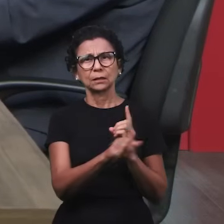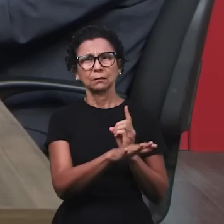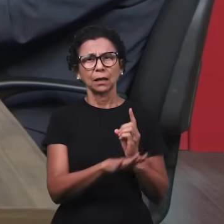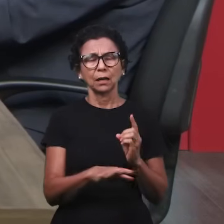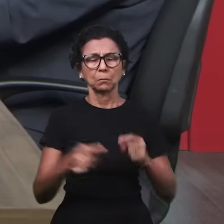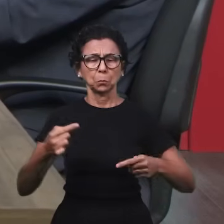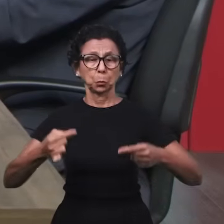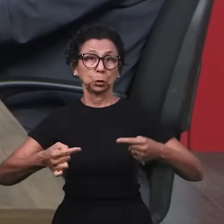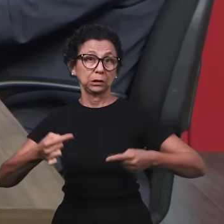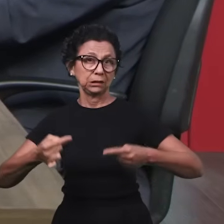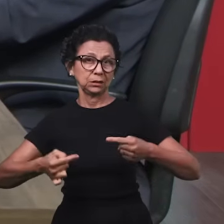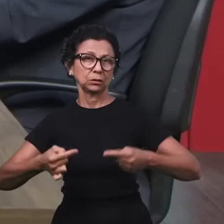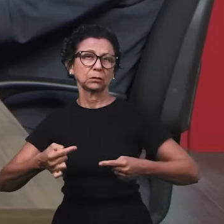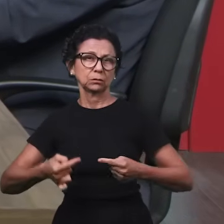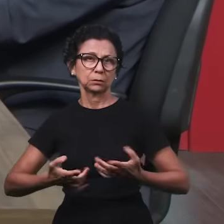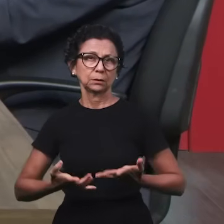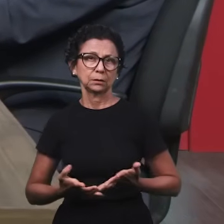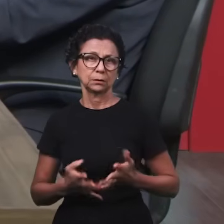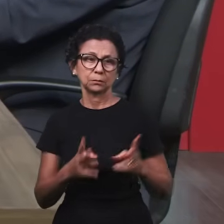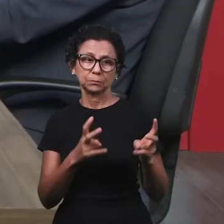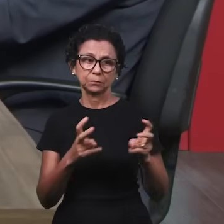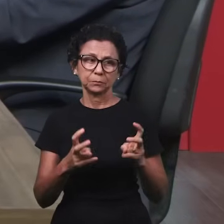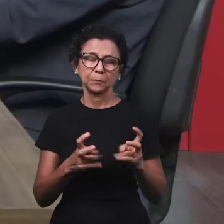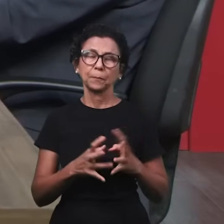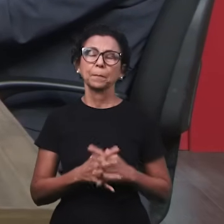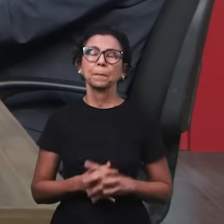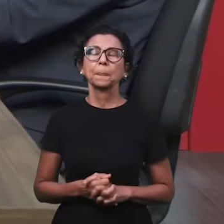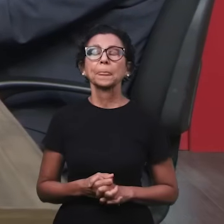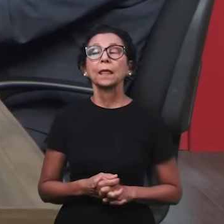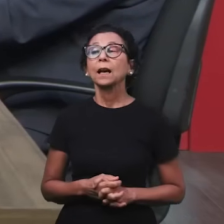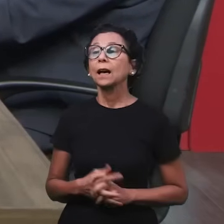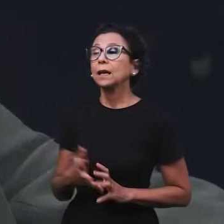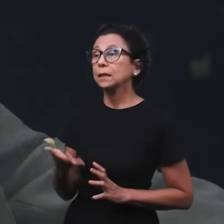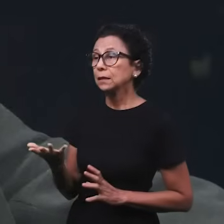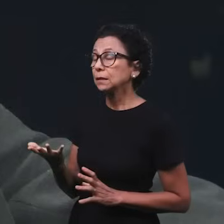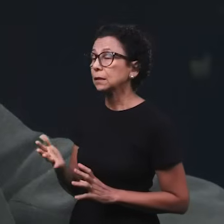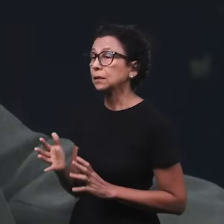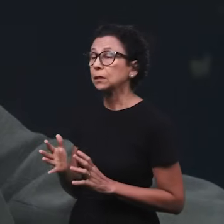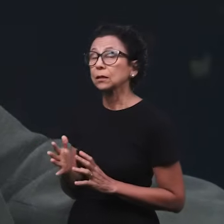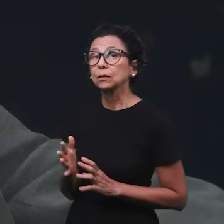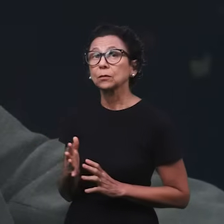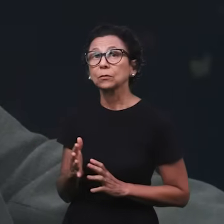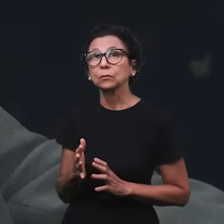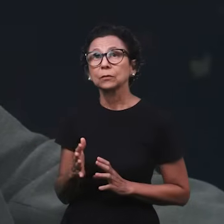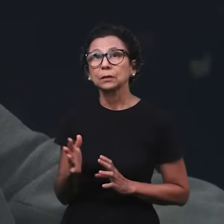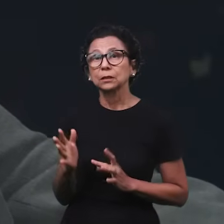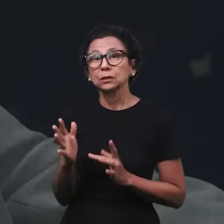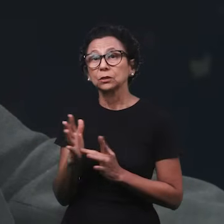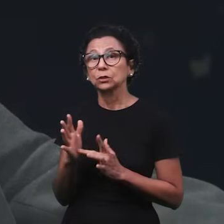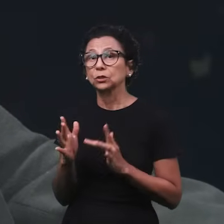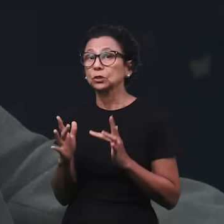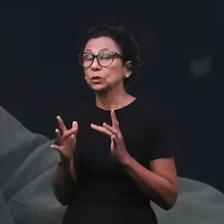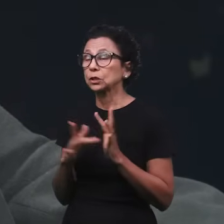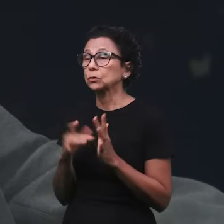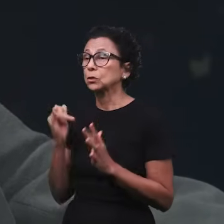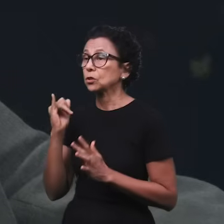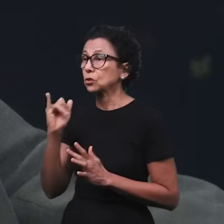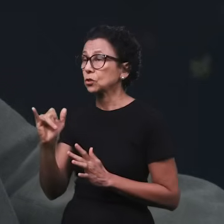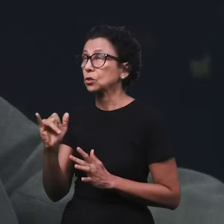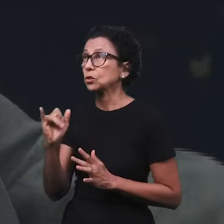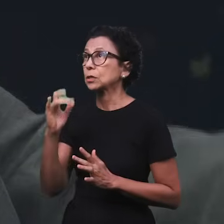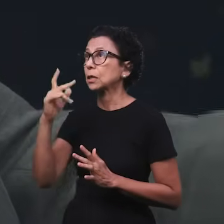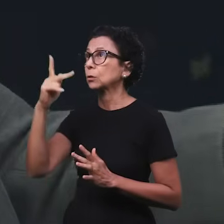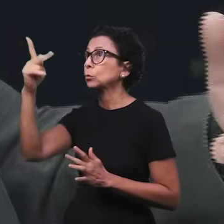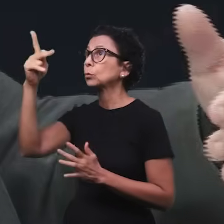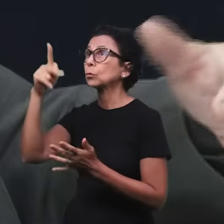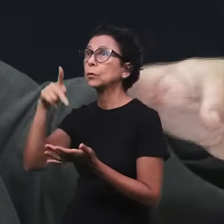modo geral. E é interessante que o pastor Gilson falou que o Senhor Jesus ele faz questão de falar assim, ó, santifica-os na tua verdade, ou seja, se